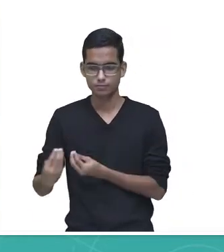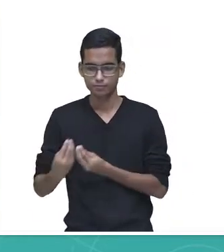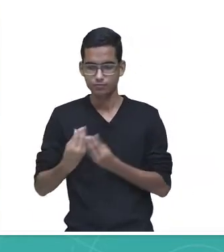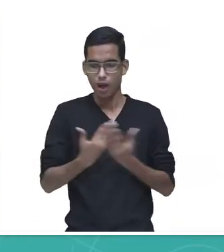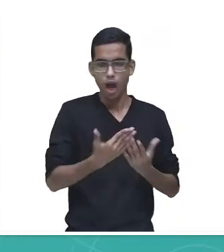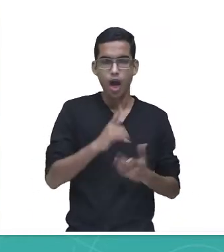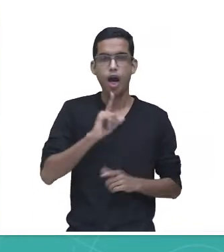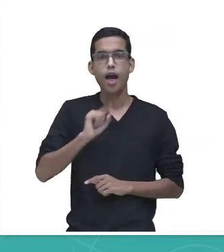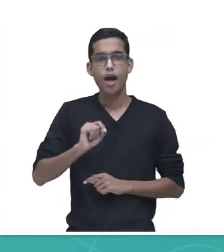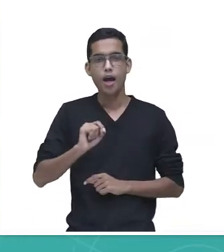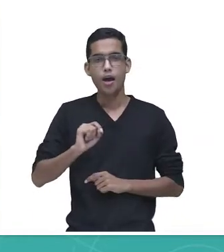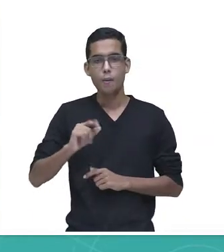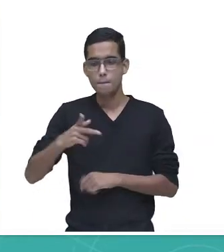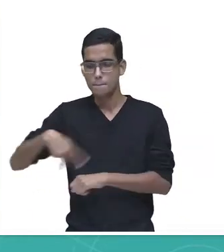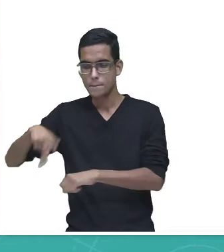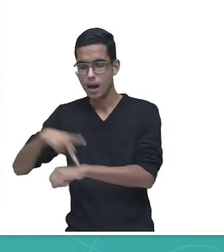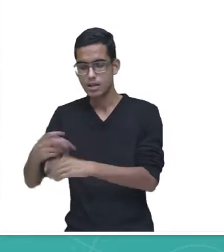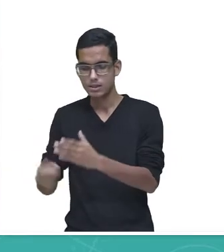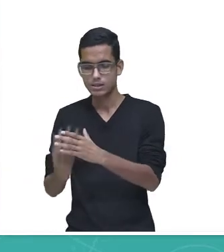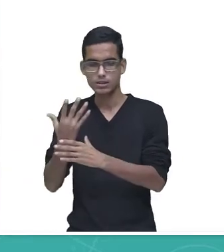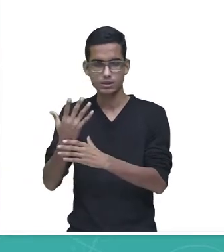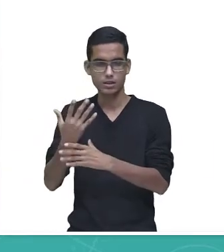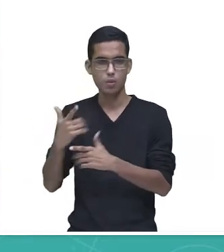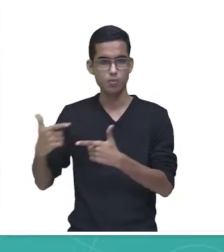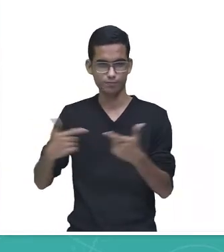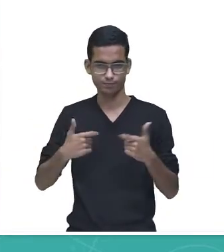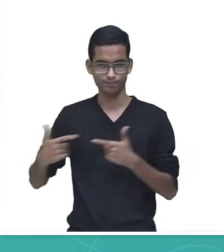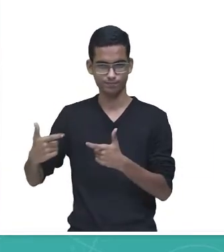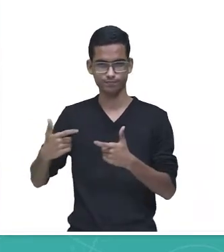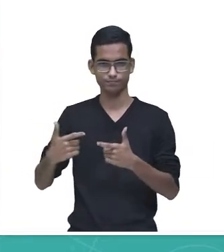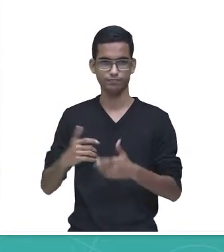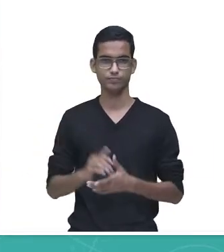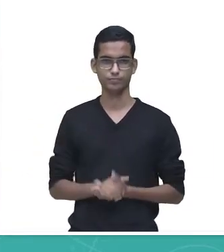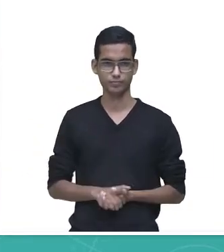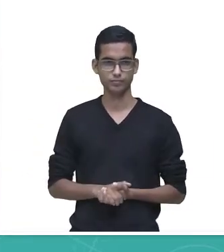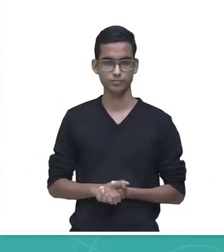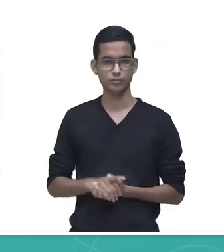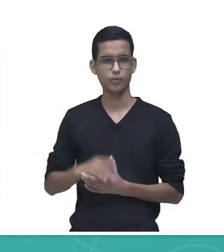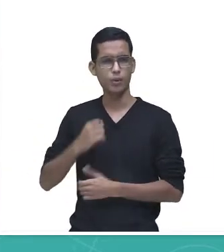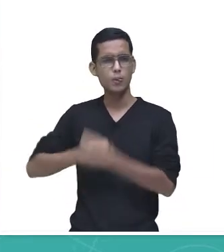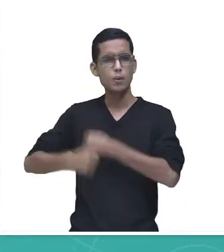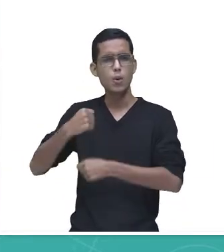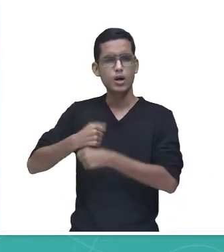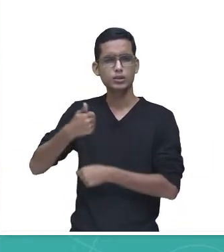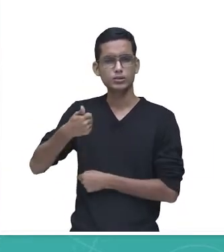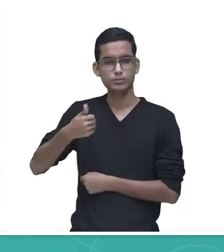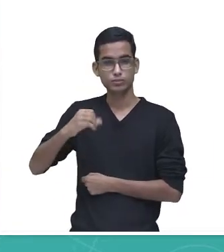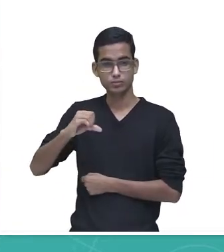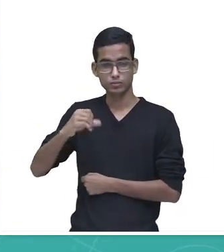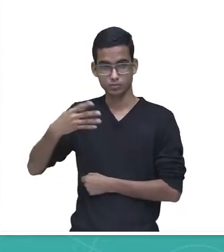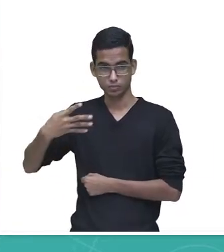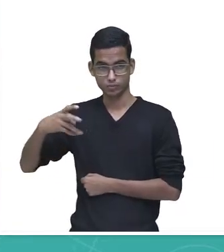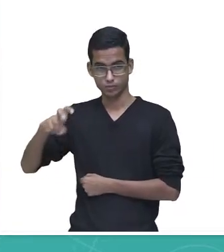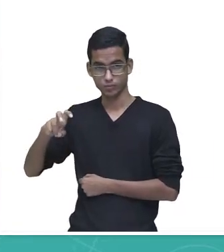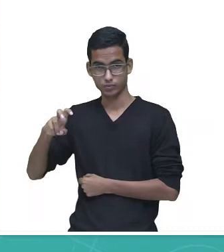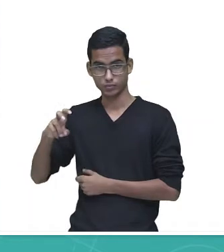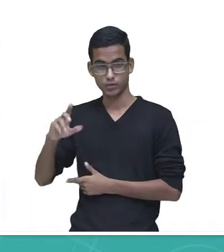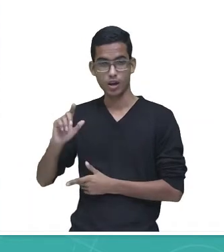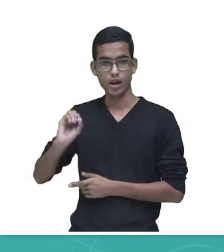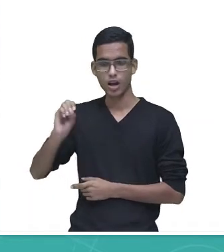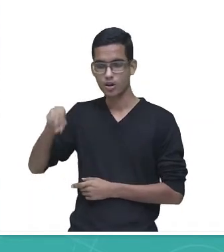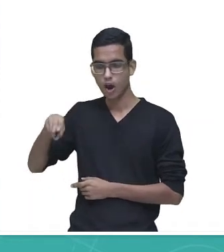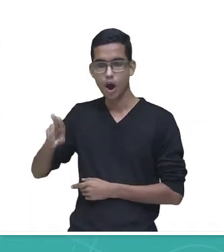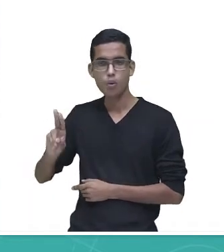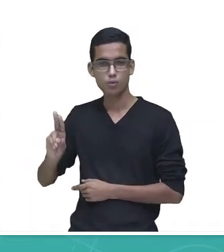anos de 1945, foi criada a Organização das Nações Unidas, a ONU, né? Assim que acaba a Segunda